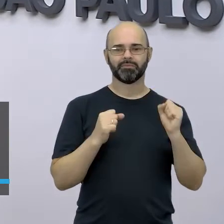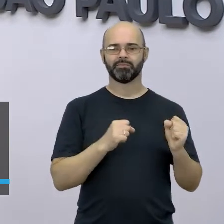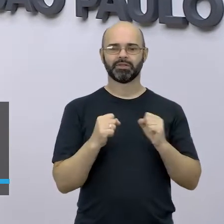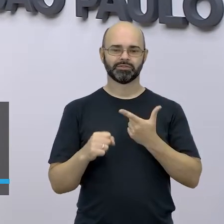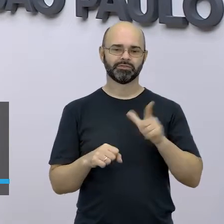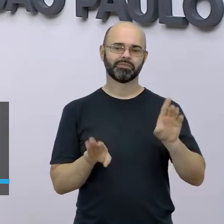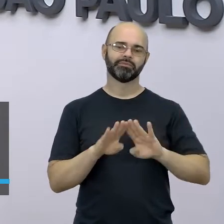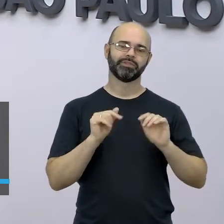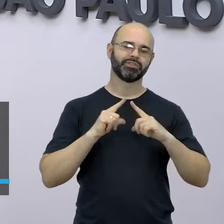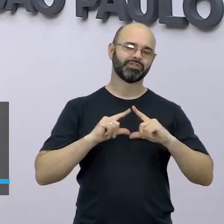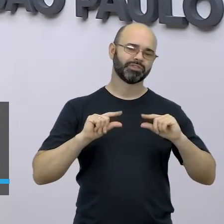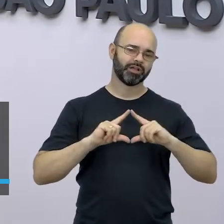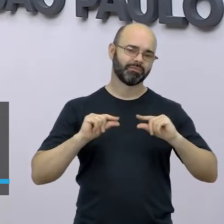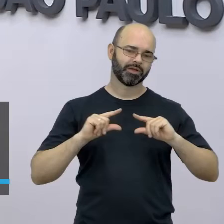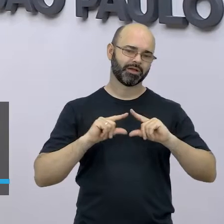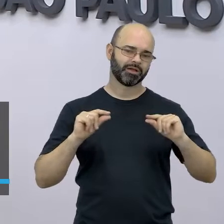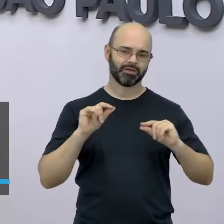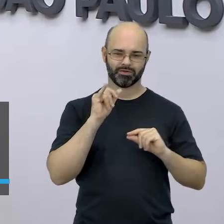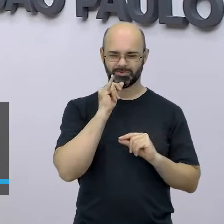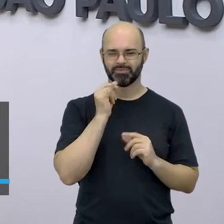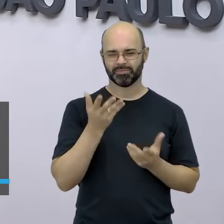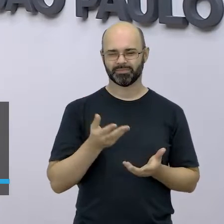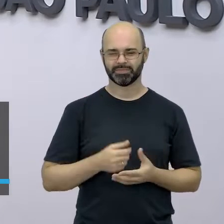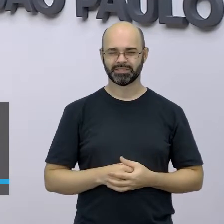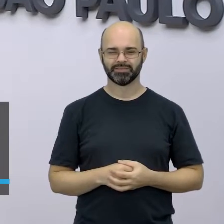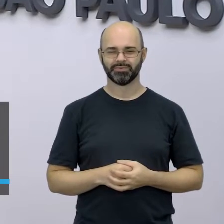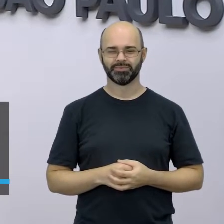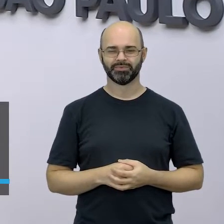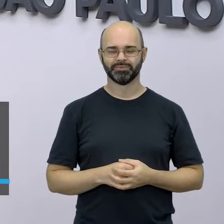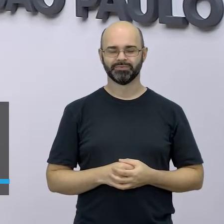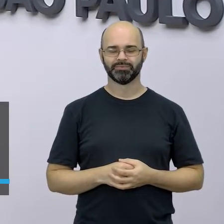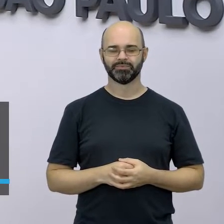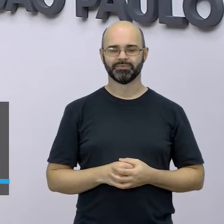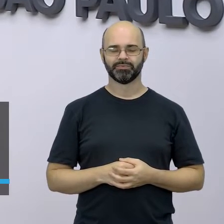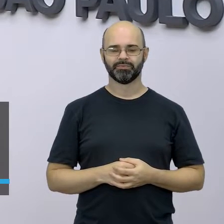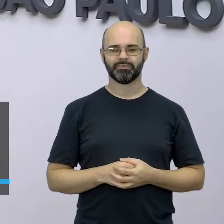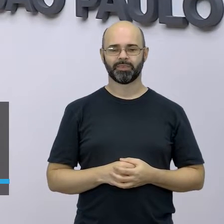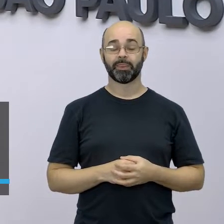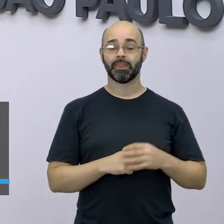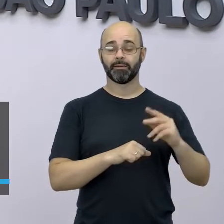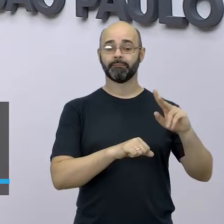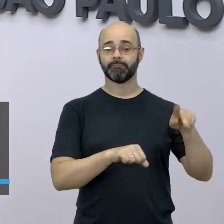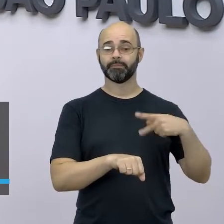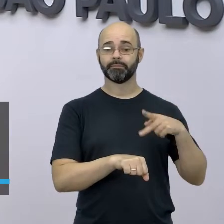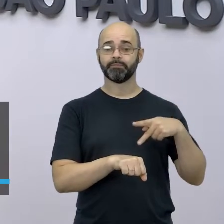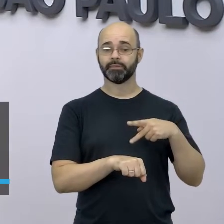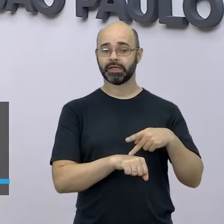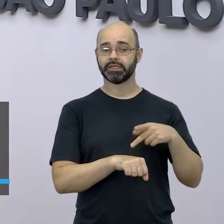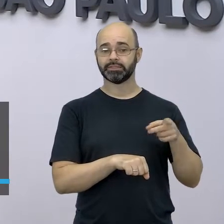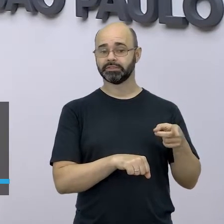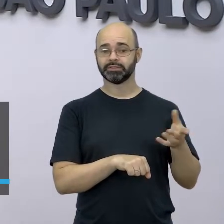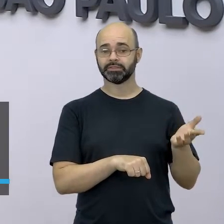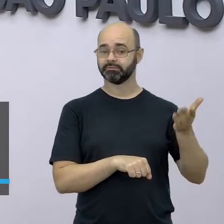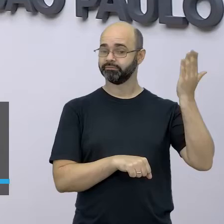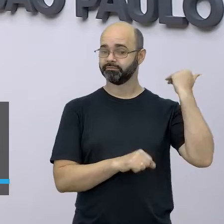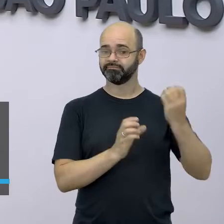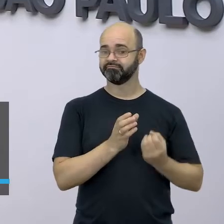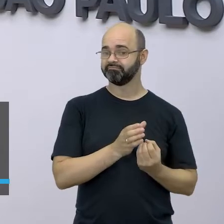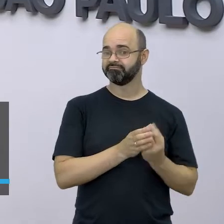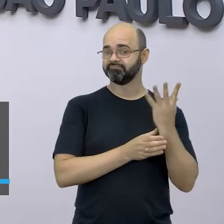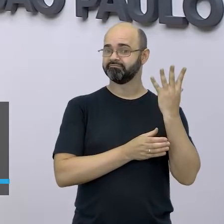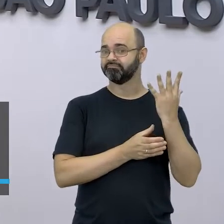como o Japão e etc., e são os países que, historicamente, eles foram os